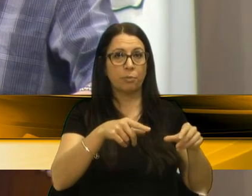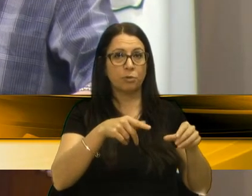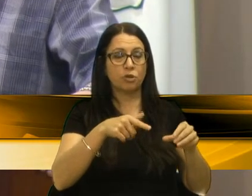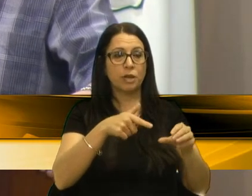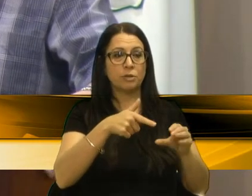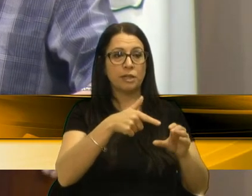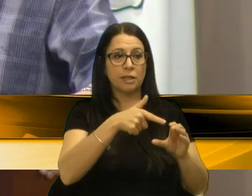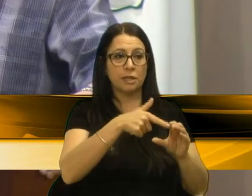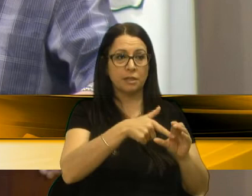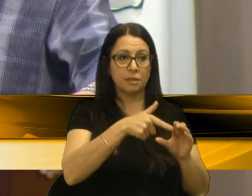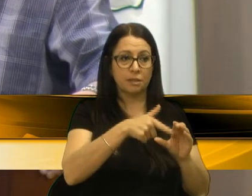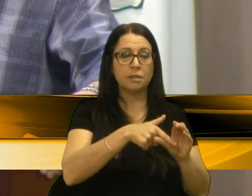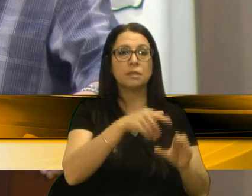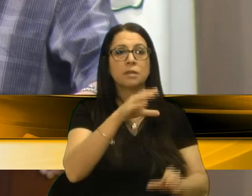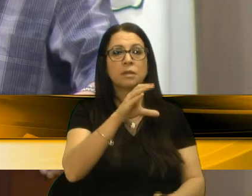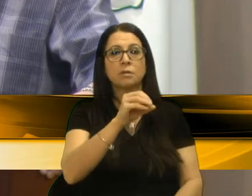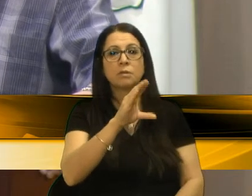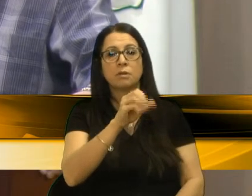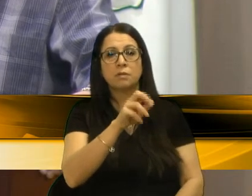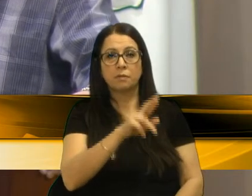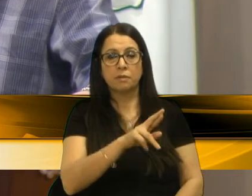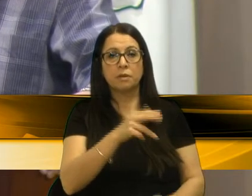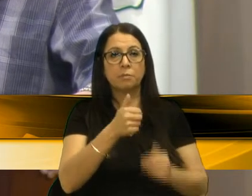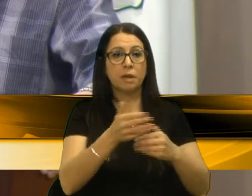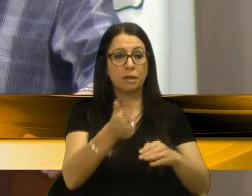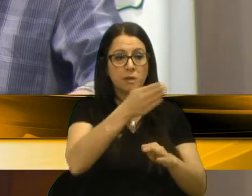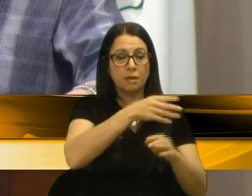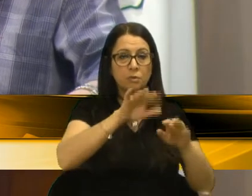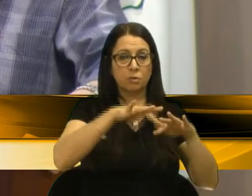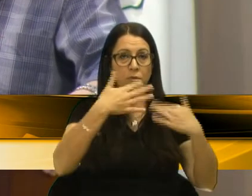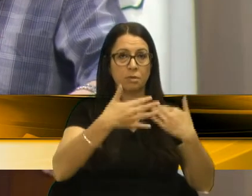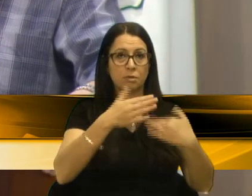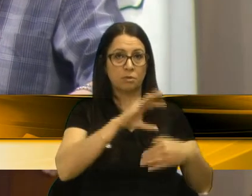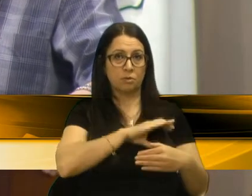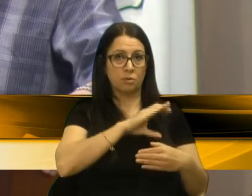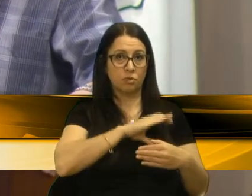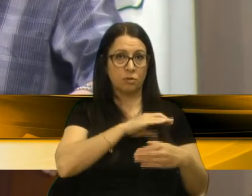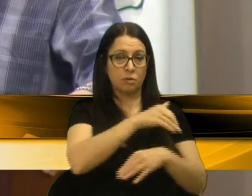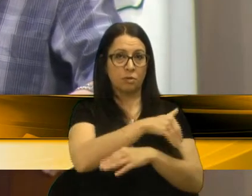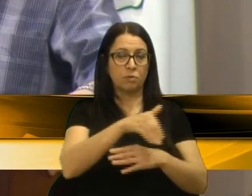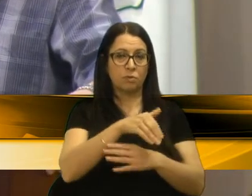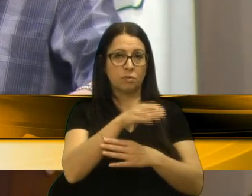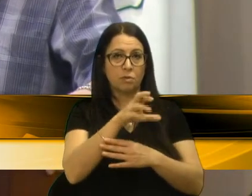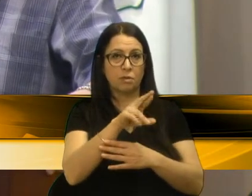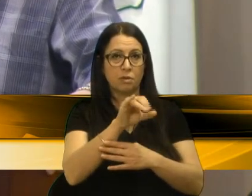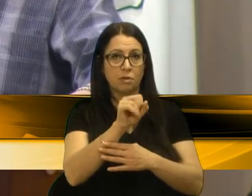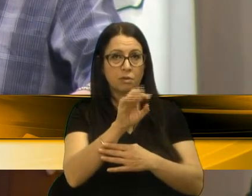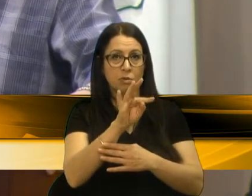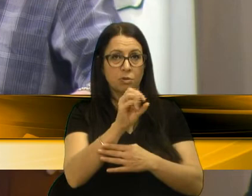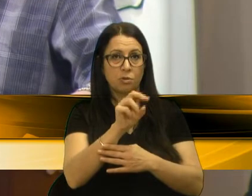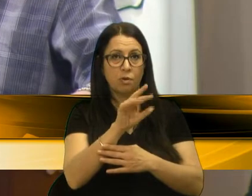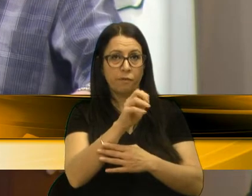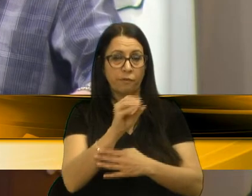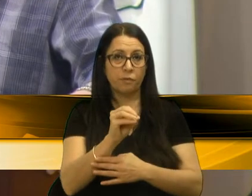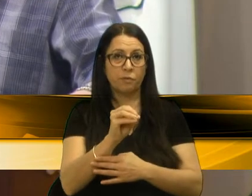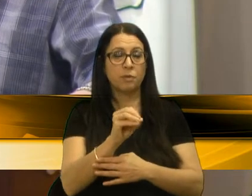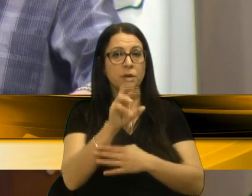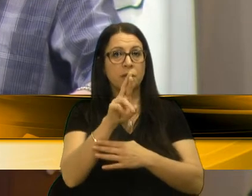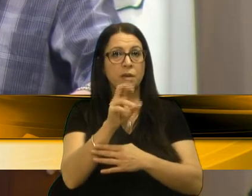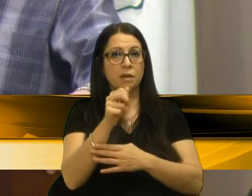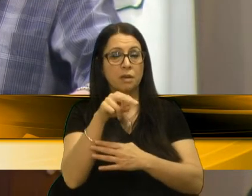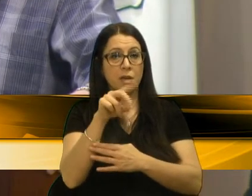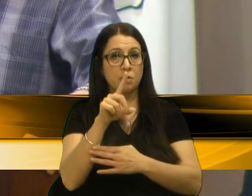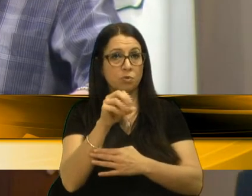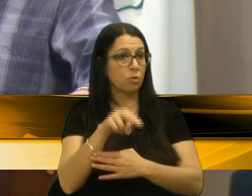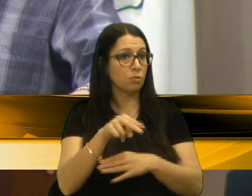a sede da Cocaver, ali atrás do estado de Caxias, na rua Cristóforo Rondão, é um patrimônio da cidade de